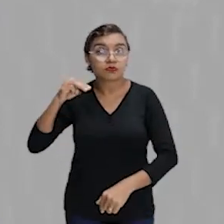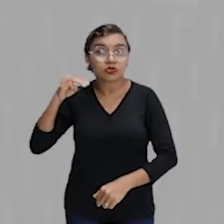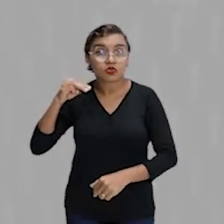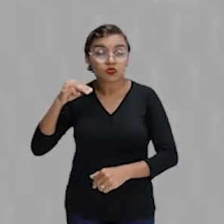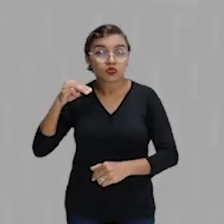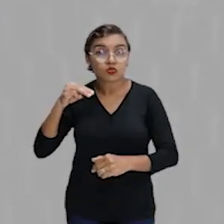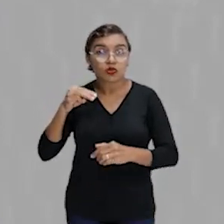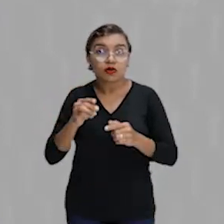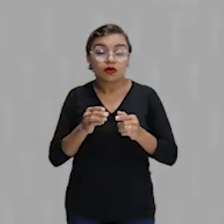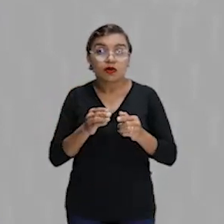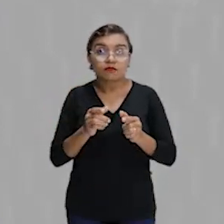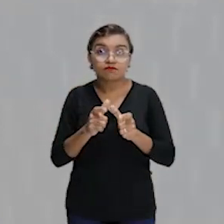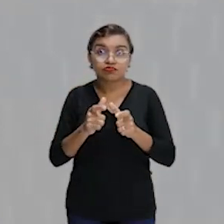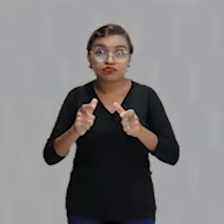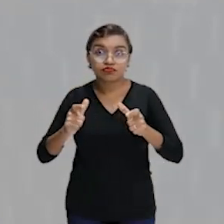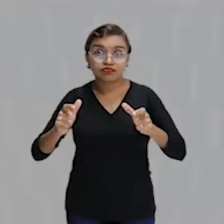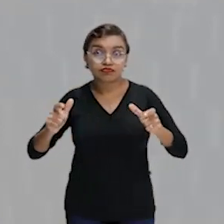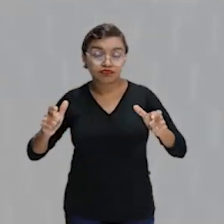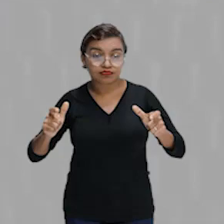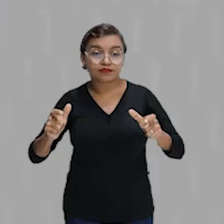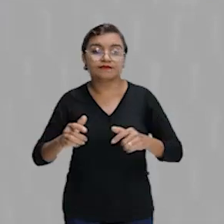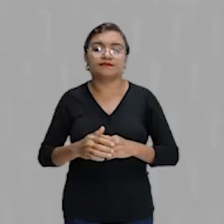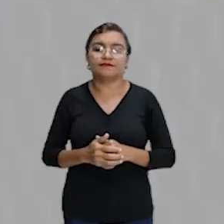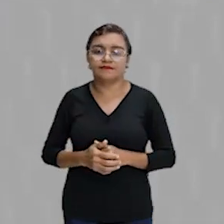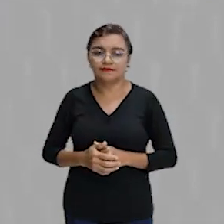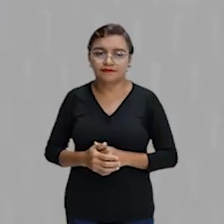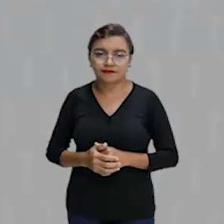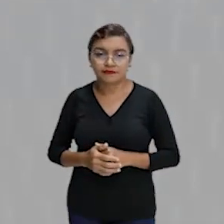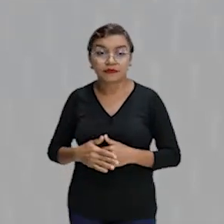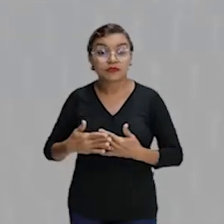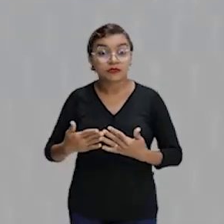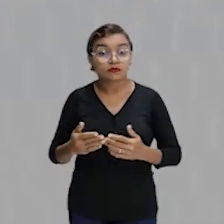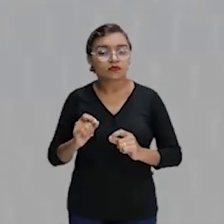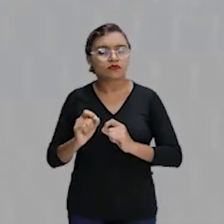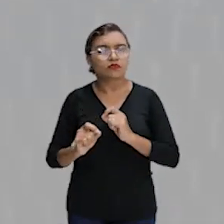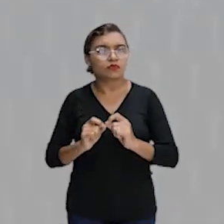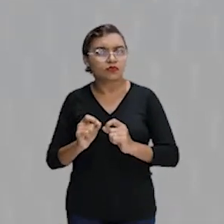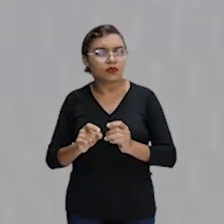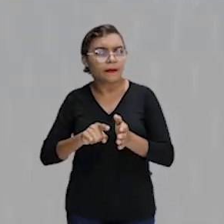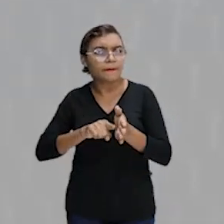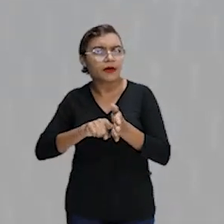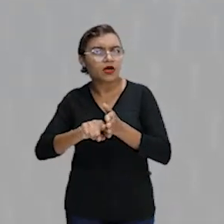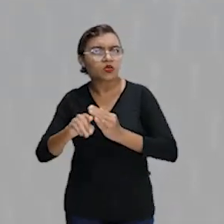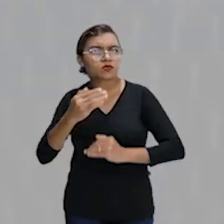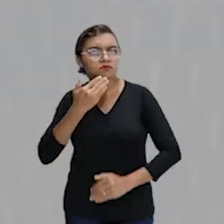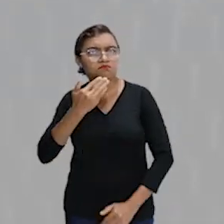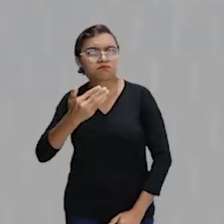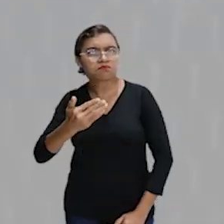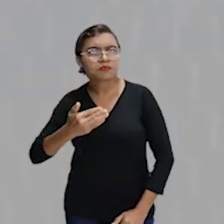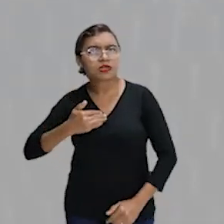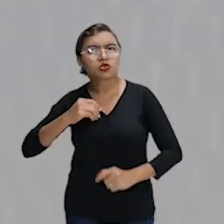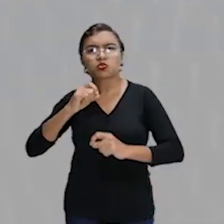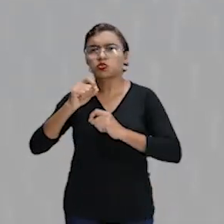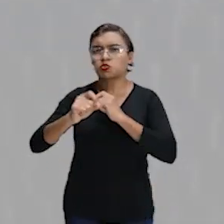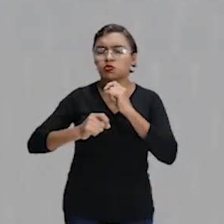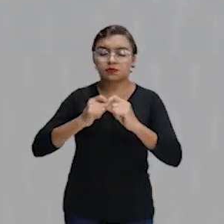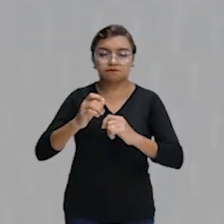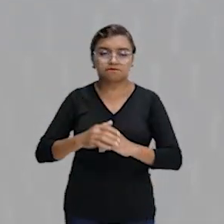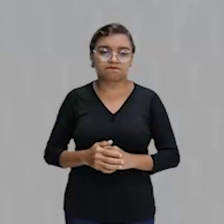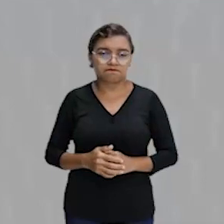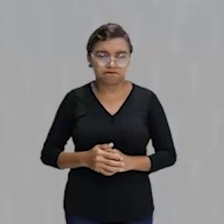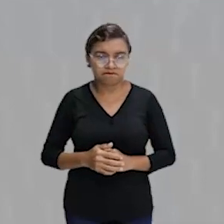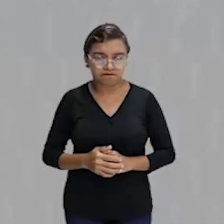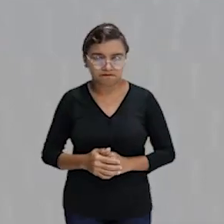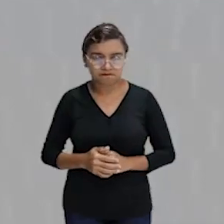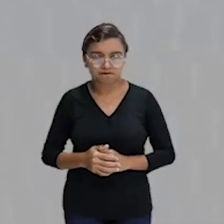Eram 6.000 e passaram a ser 12.000 bactérias. E o que a questão está pedindo para nós? Está pedindo a